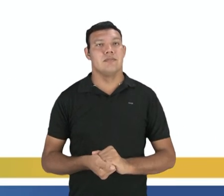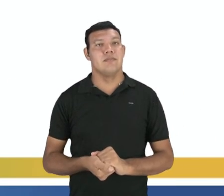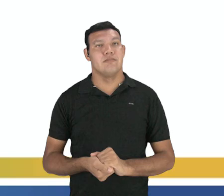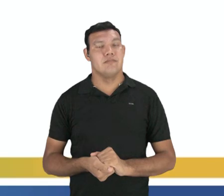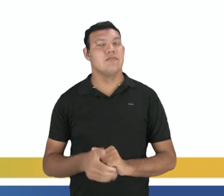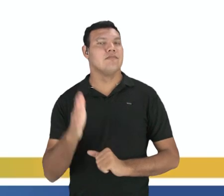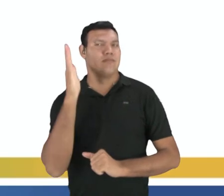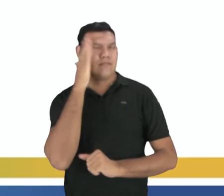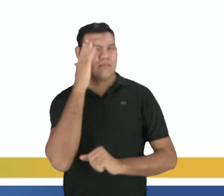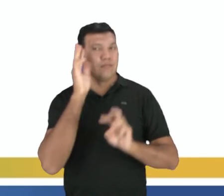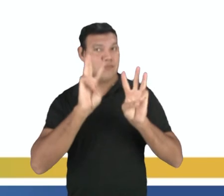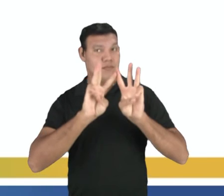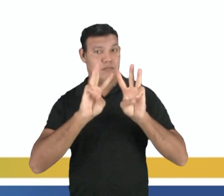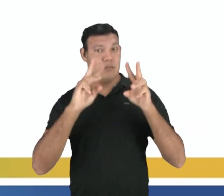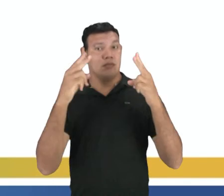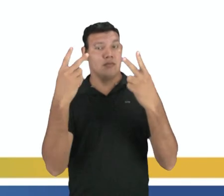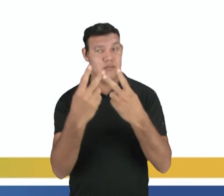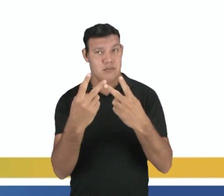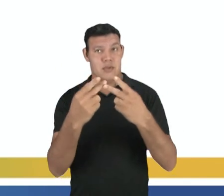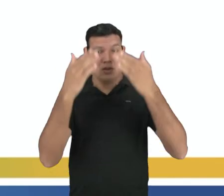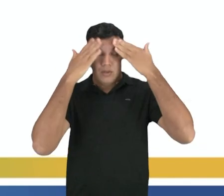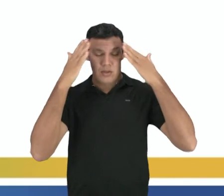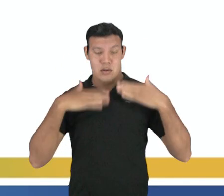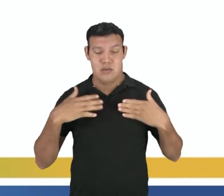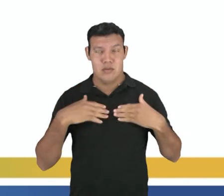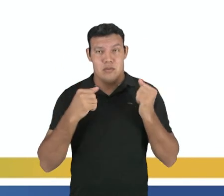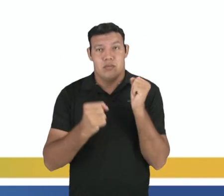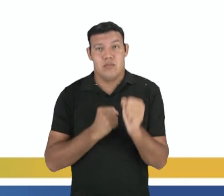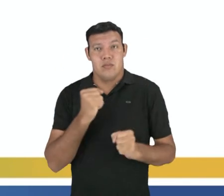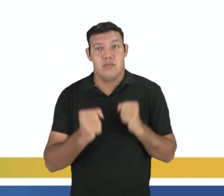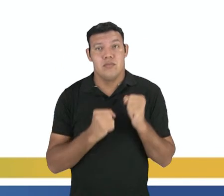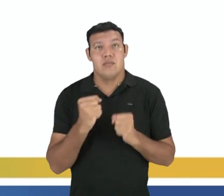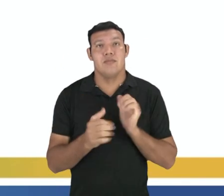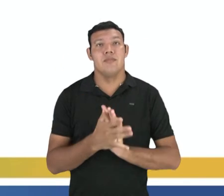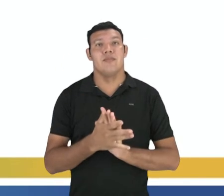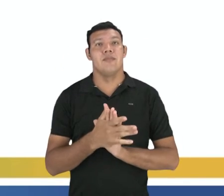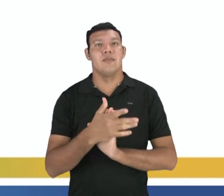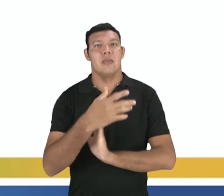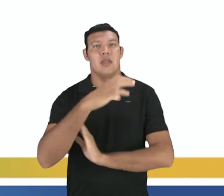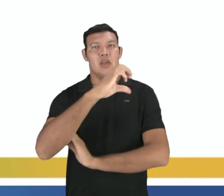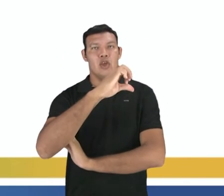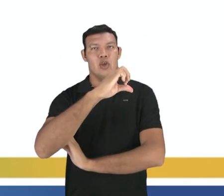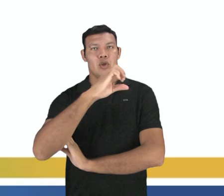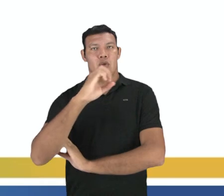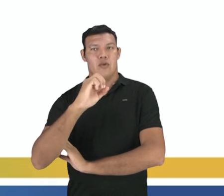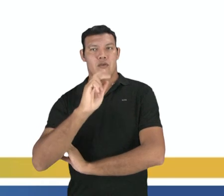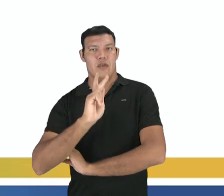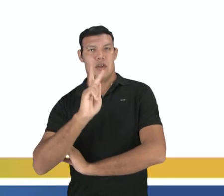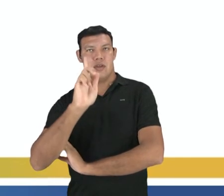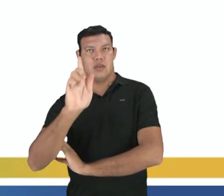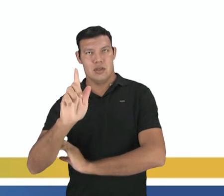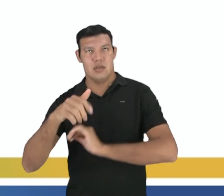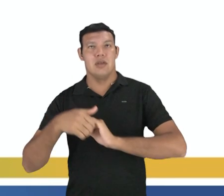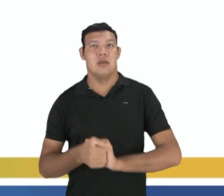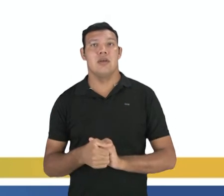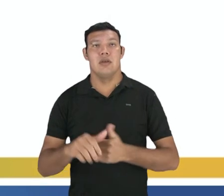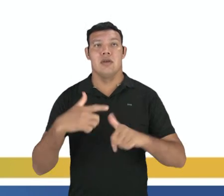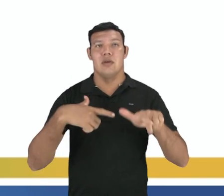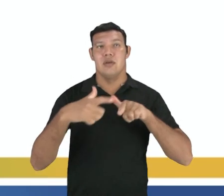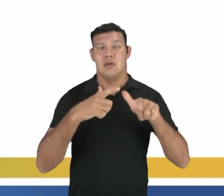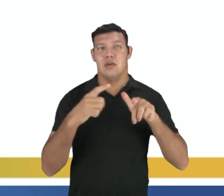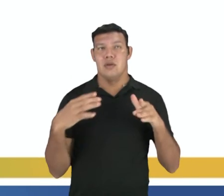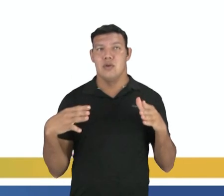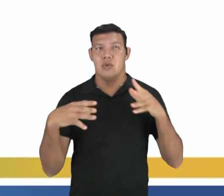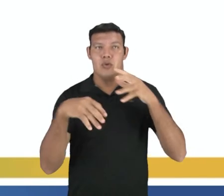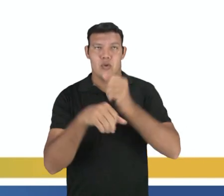supondo que a massa nesse corredor seja igual a 90 kg o trabalho Total realizado nas 13